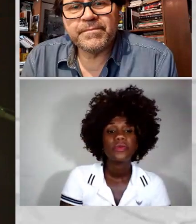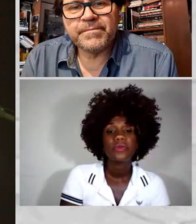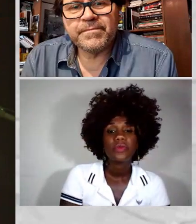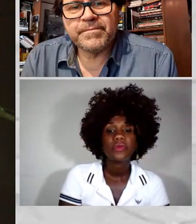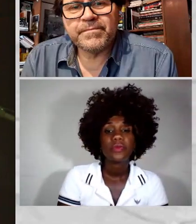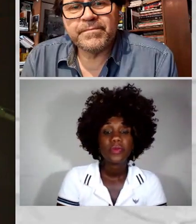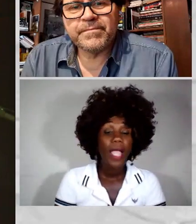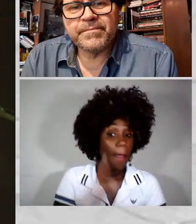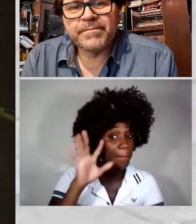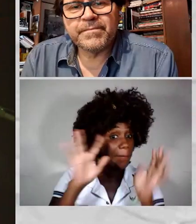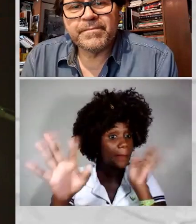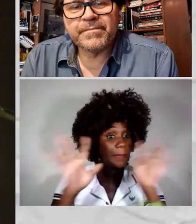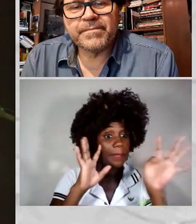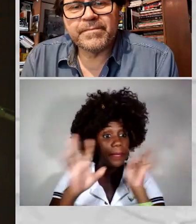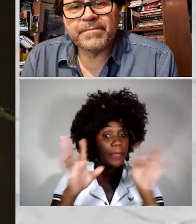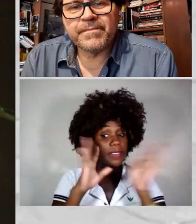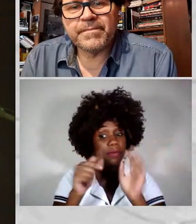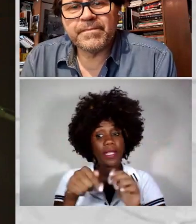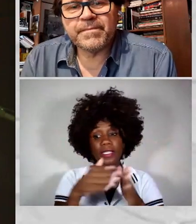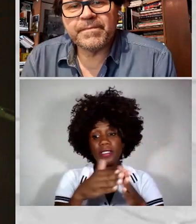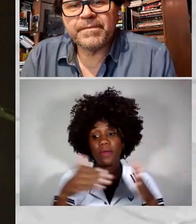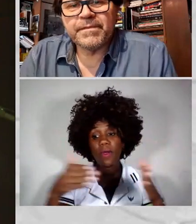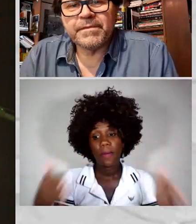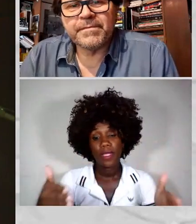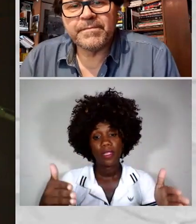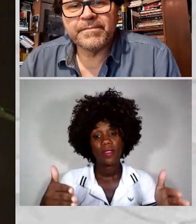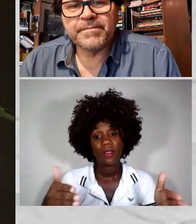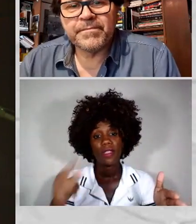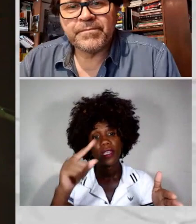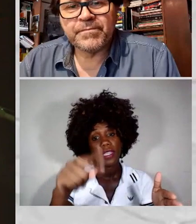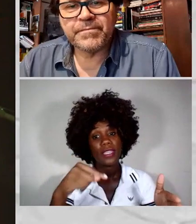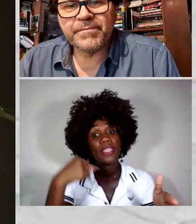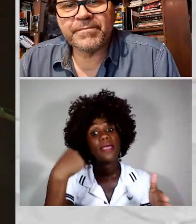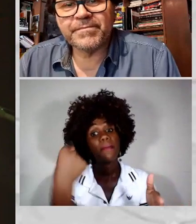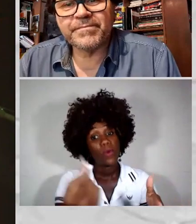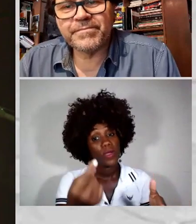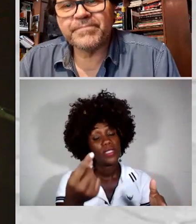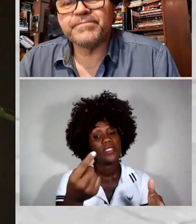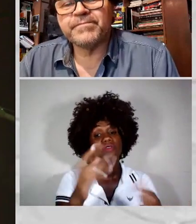e dos seus pensamentos para esse momento, para o pós esse momento.